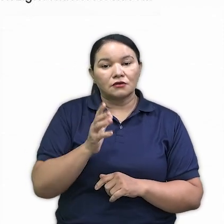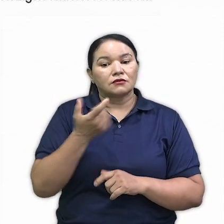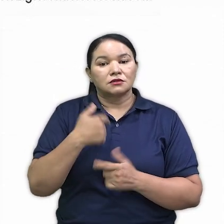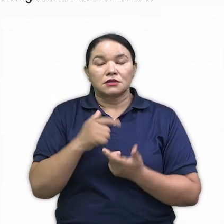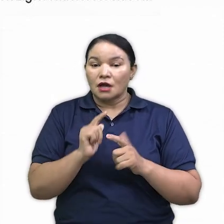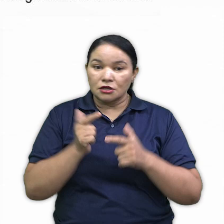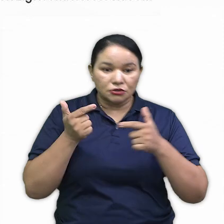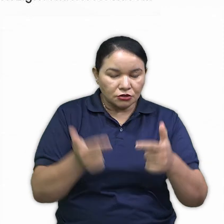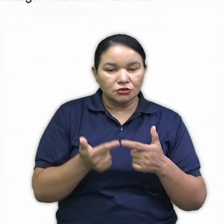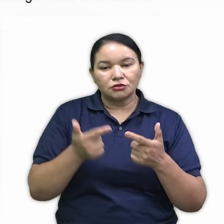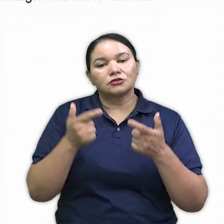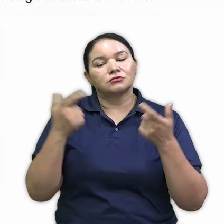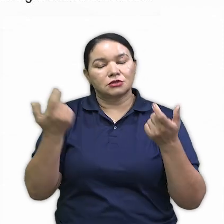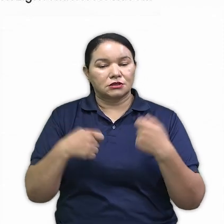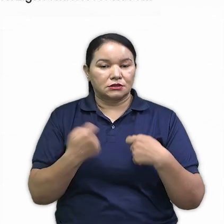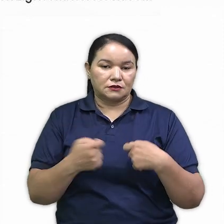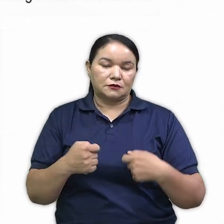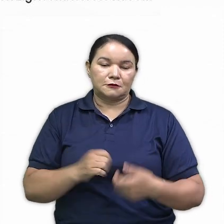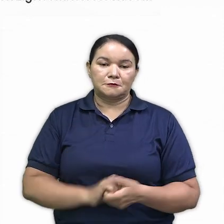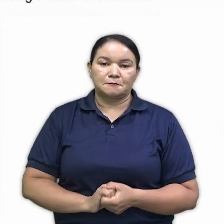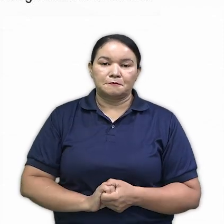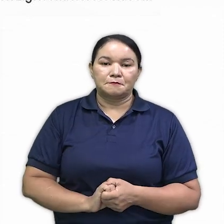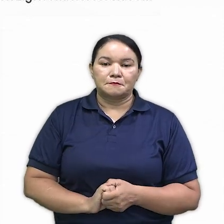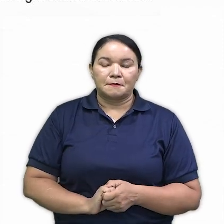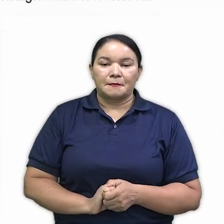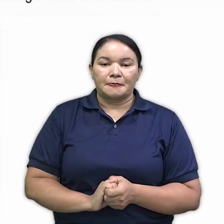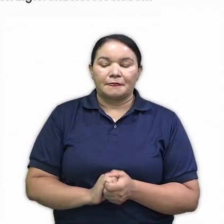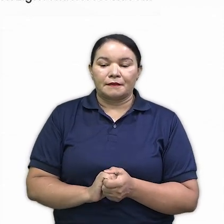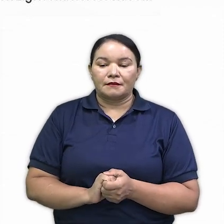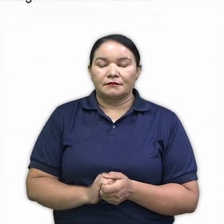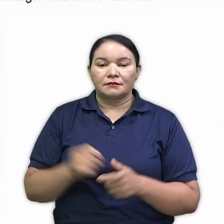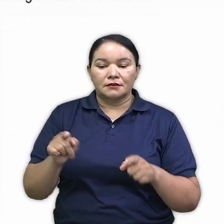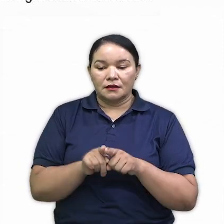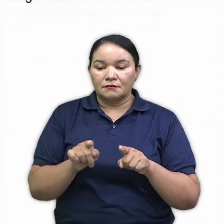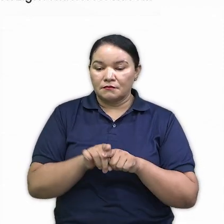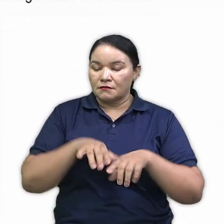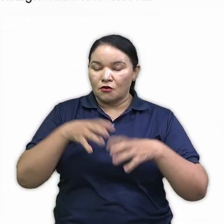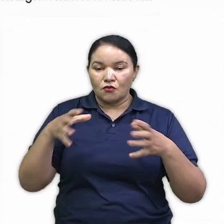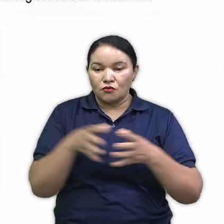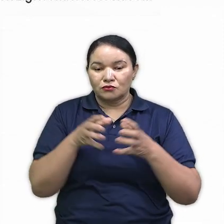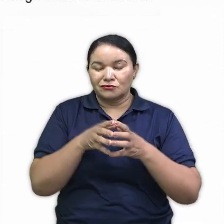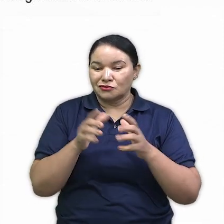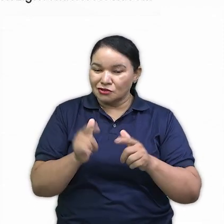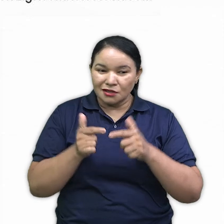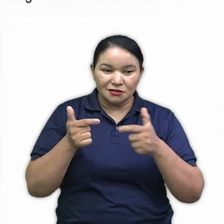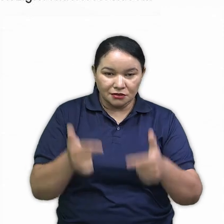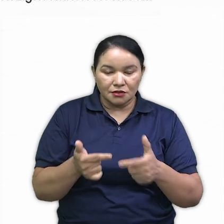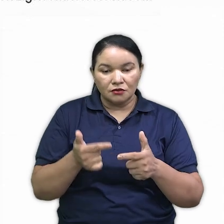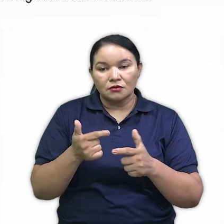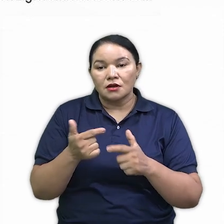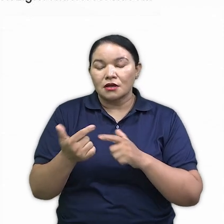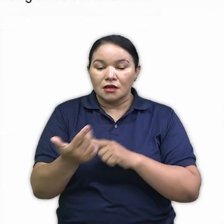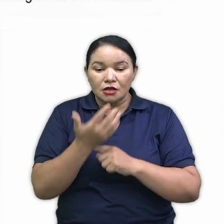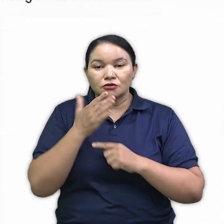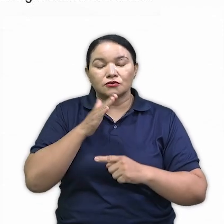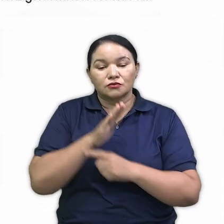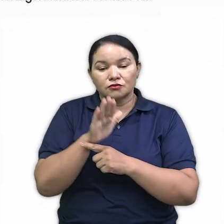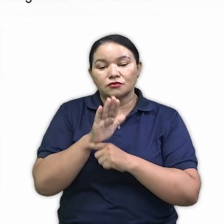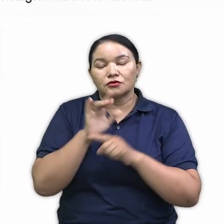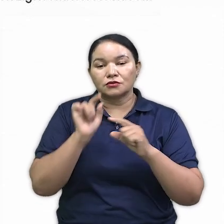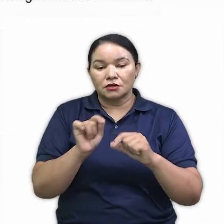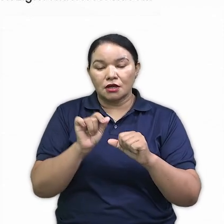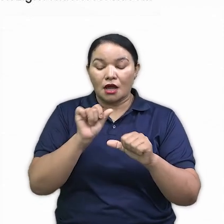você interferir. Então ele pode ser entendido como um conjunto de práticas, né, que auxiliam